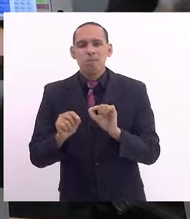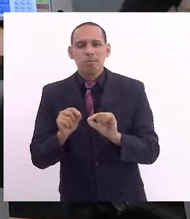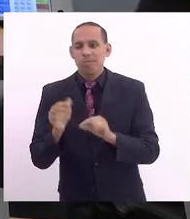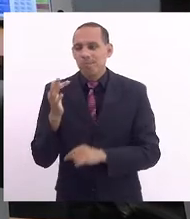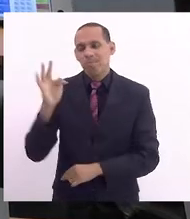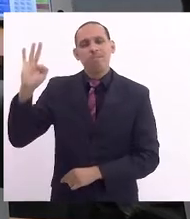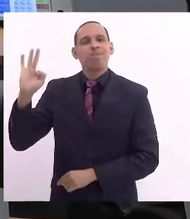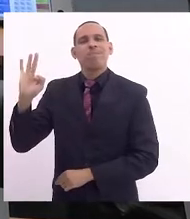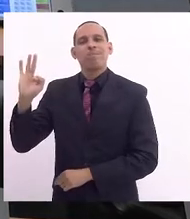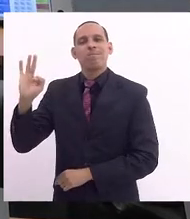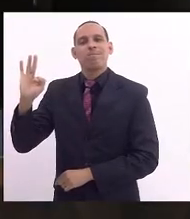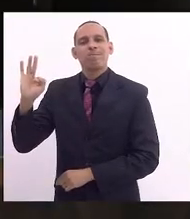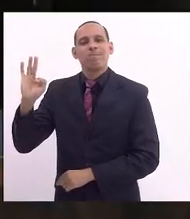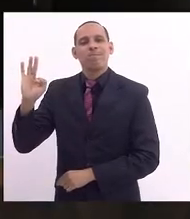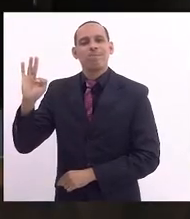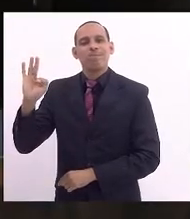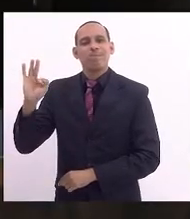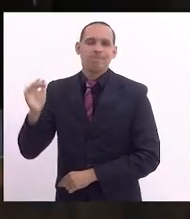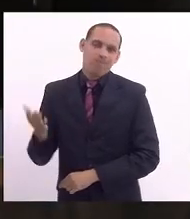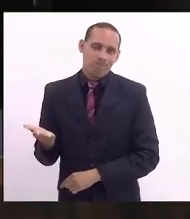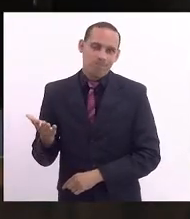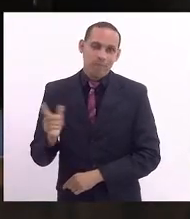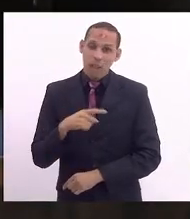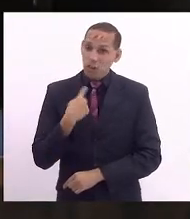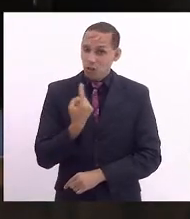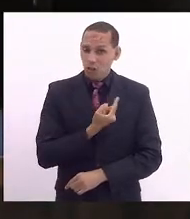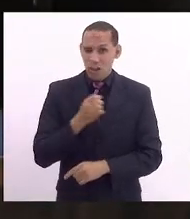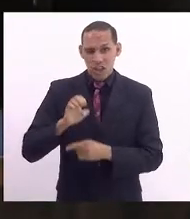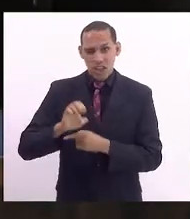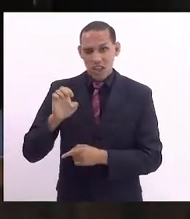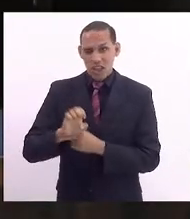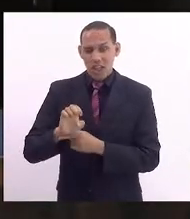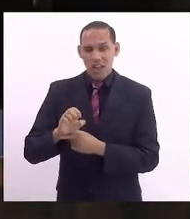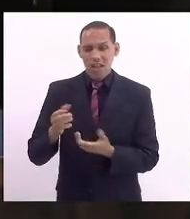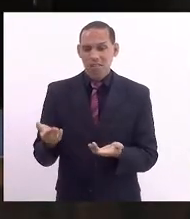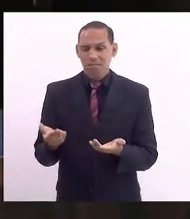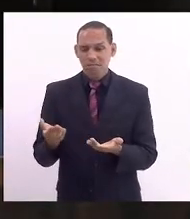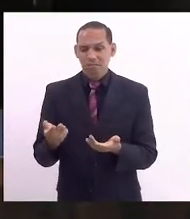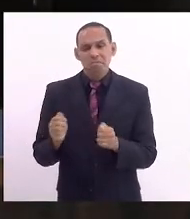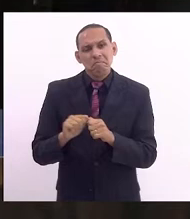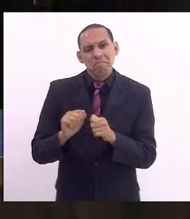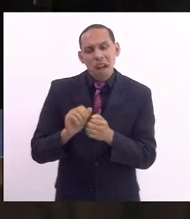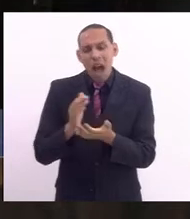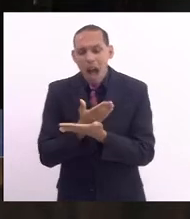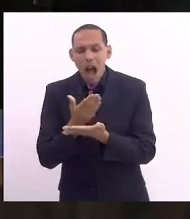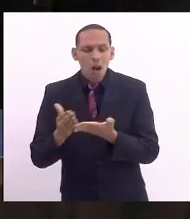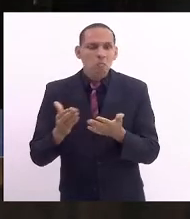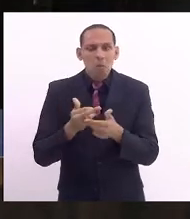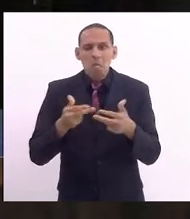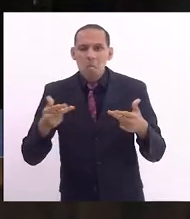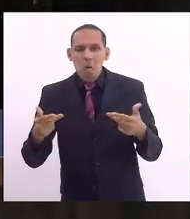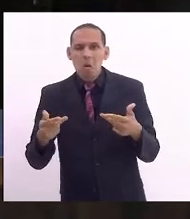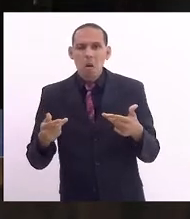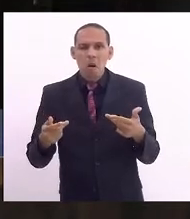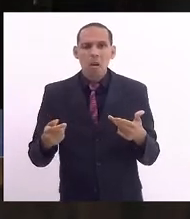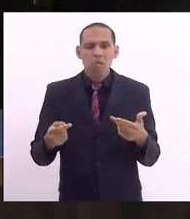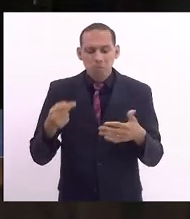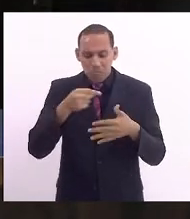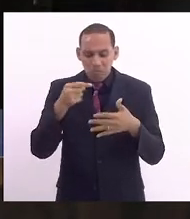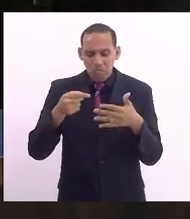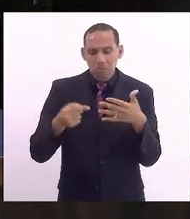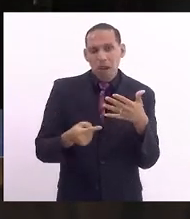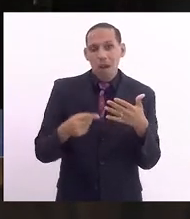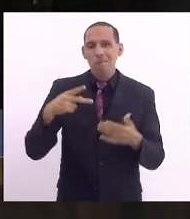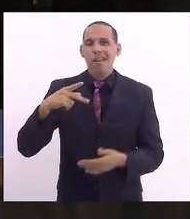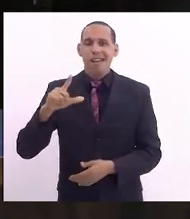federal. Então, aqui para nós, no Estado, há algumas possibilidades de construção, e esse PL